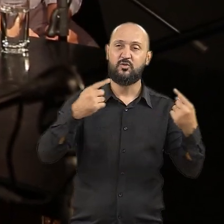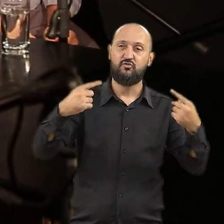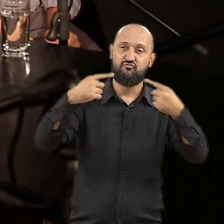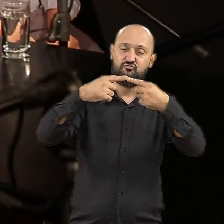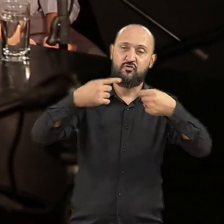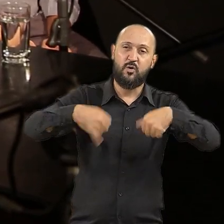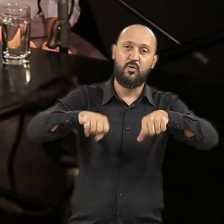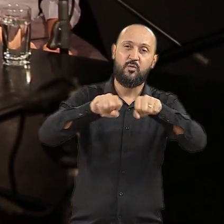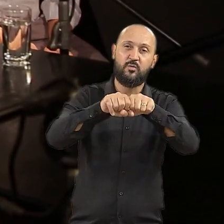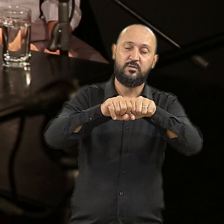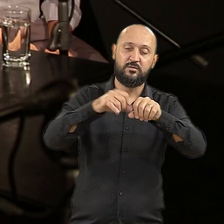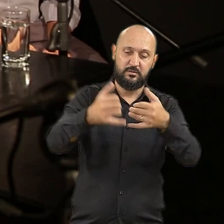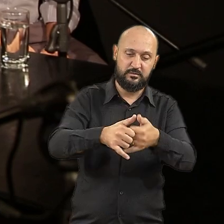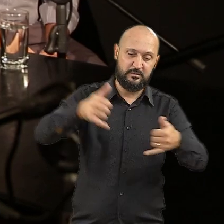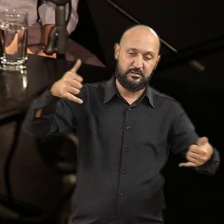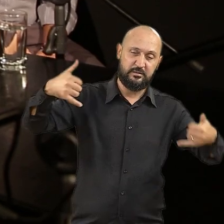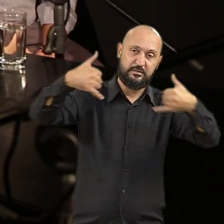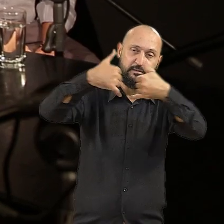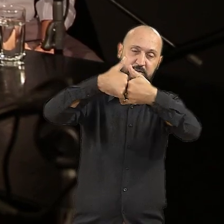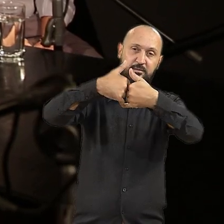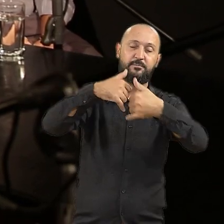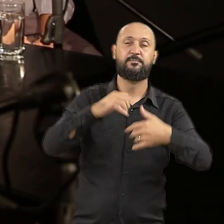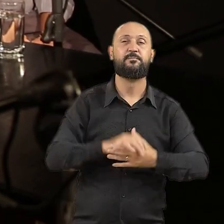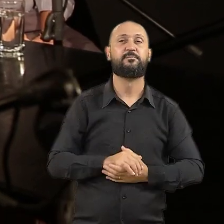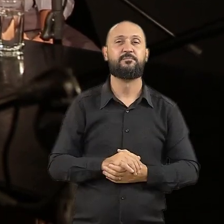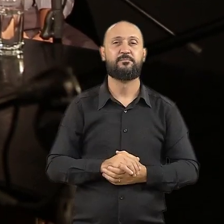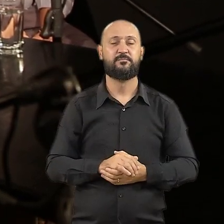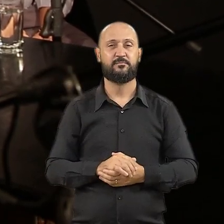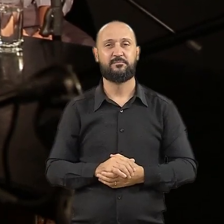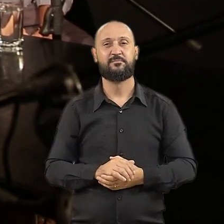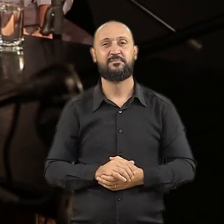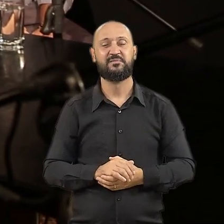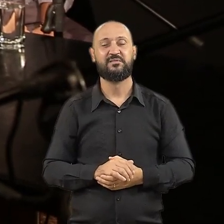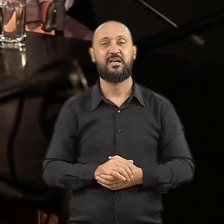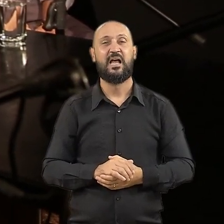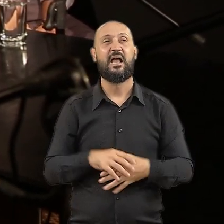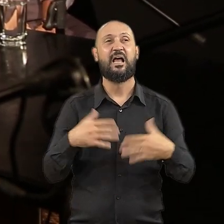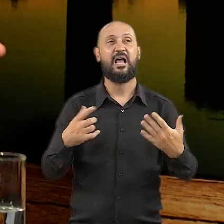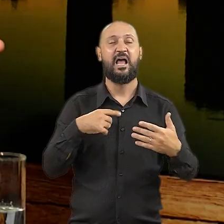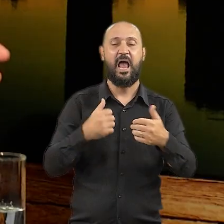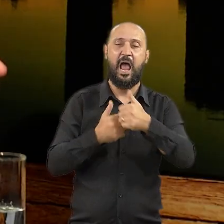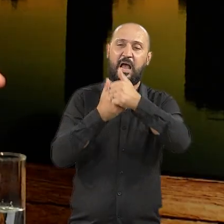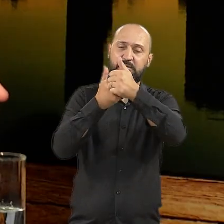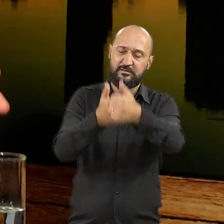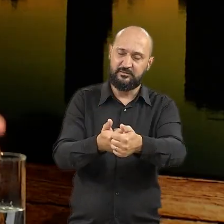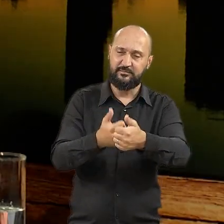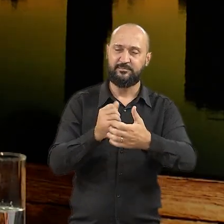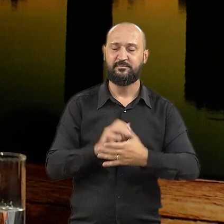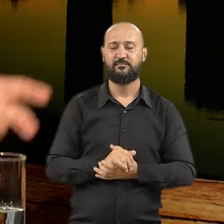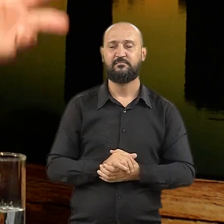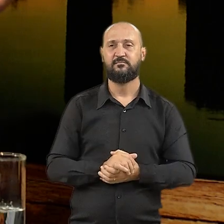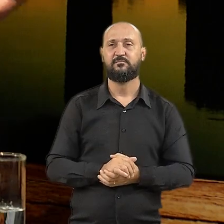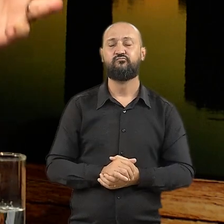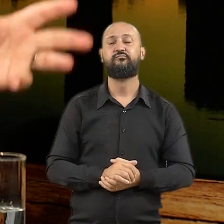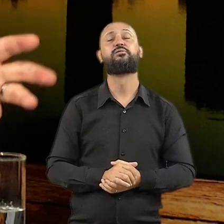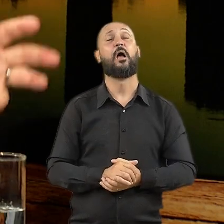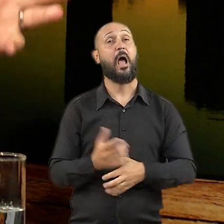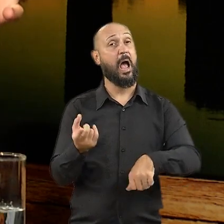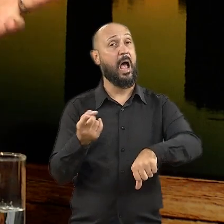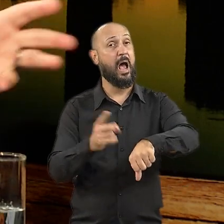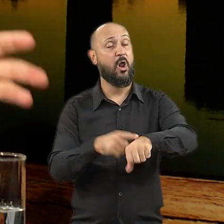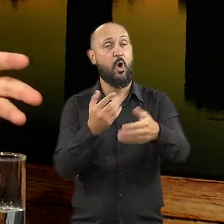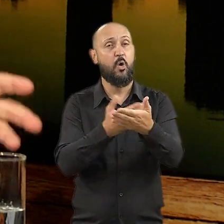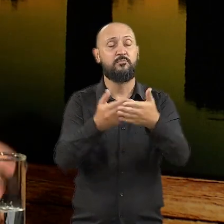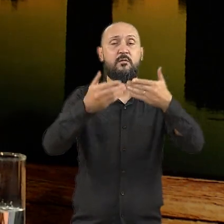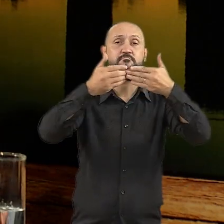Uma linha que você só arrancava o telefone do já falava com o cara, e aqui acompanhando. Não deu nem outra.